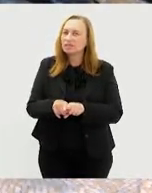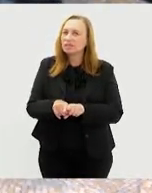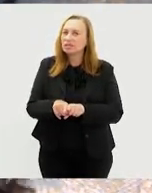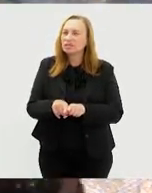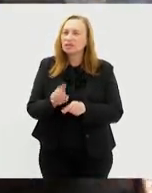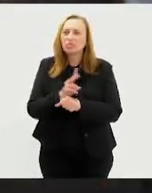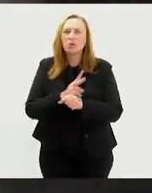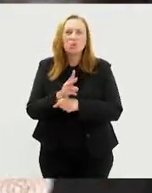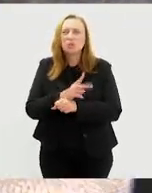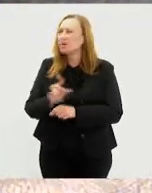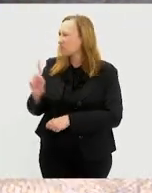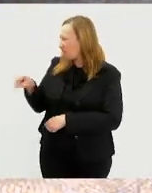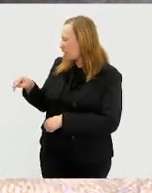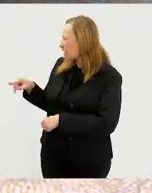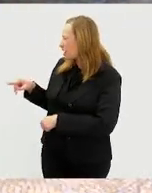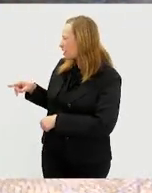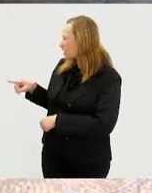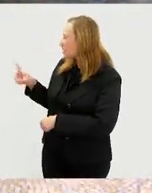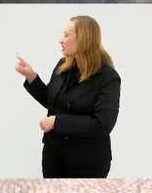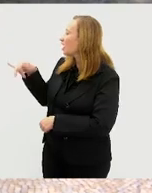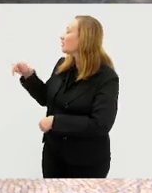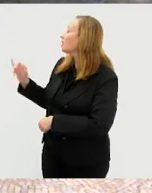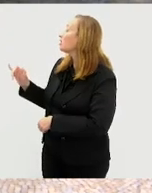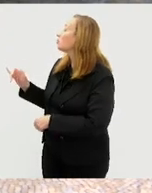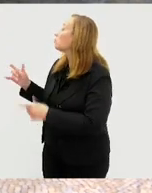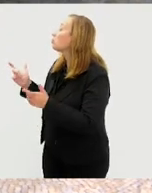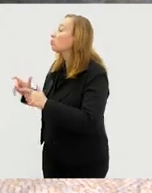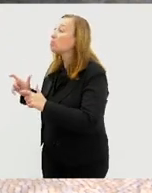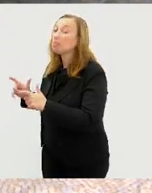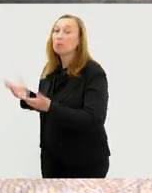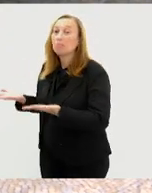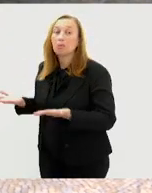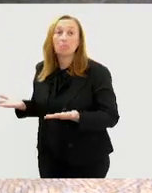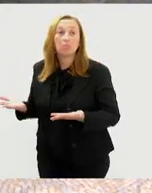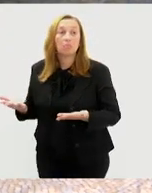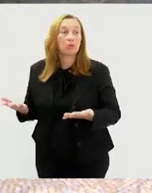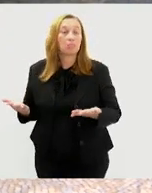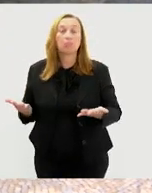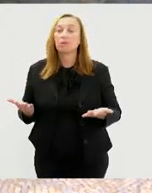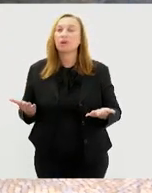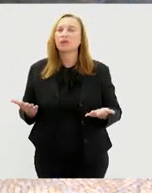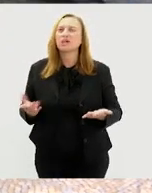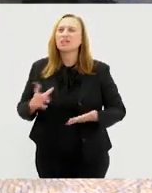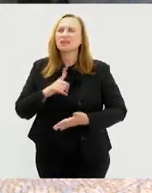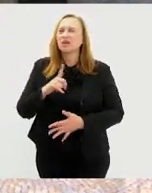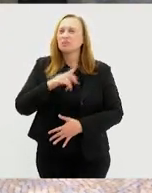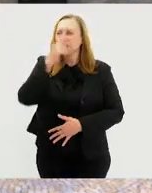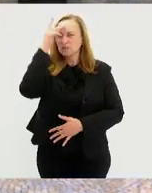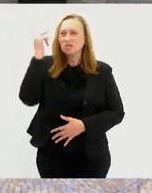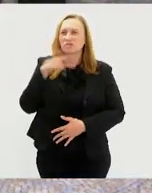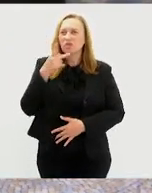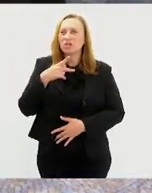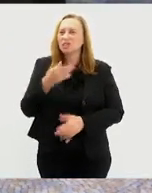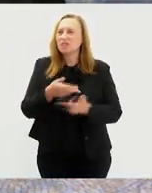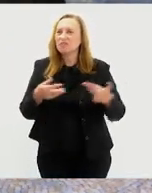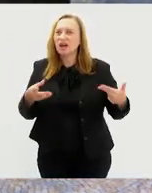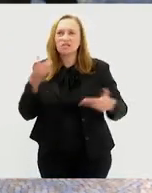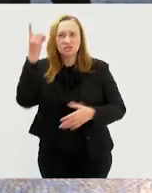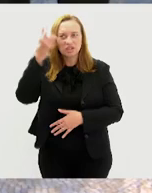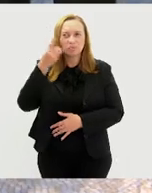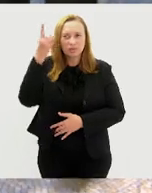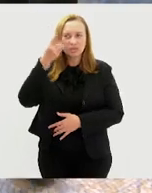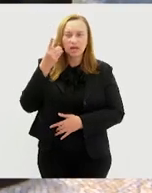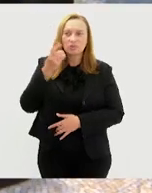a Dani Alguém disse que tem muitos deputados com